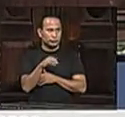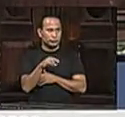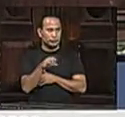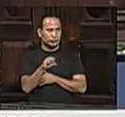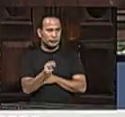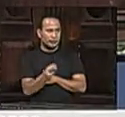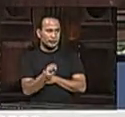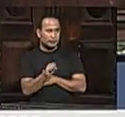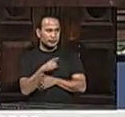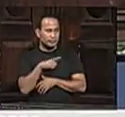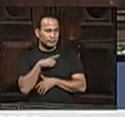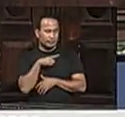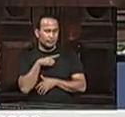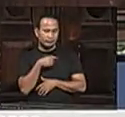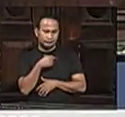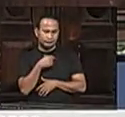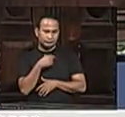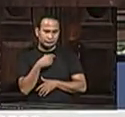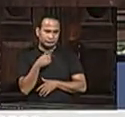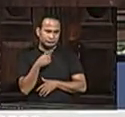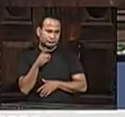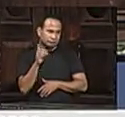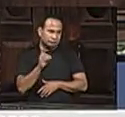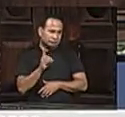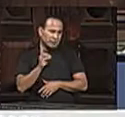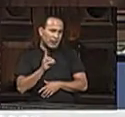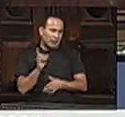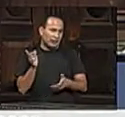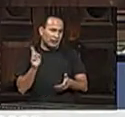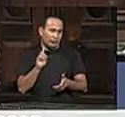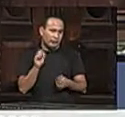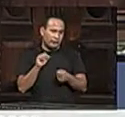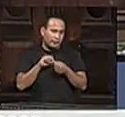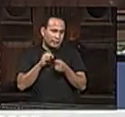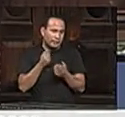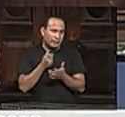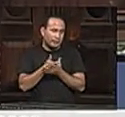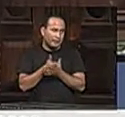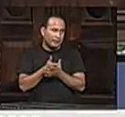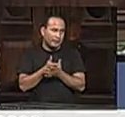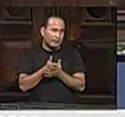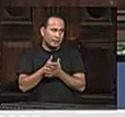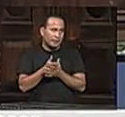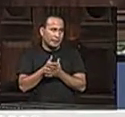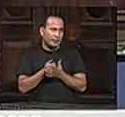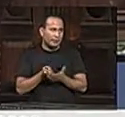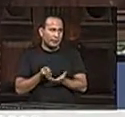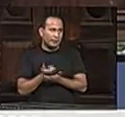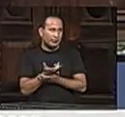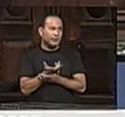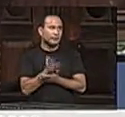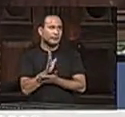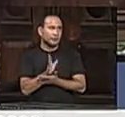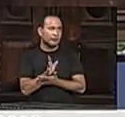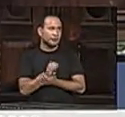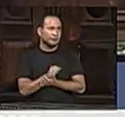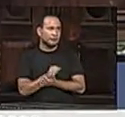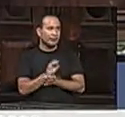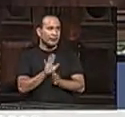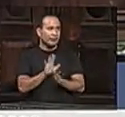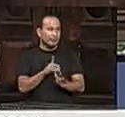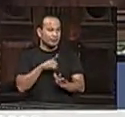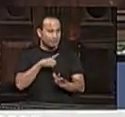tem até o direito de não fazer o pagamento de uma despesa já liquidada, mas ele tem